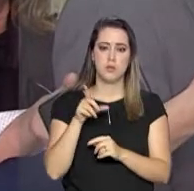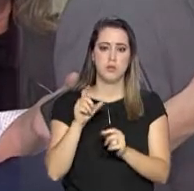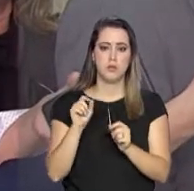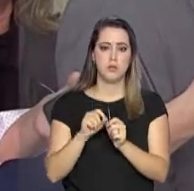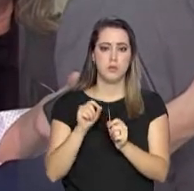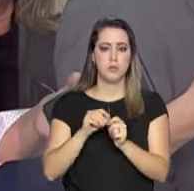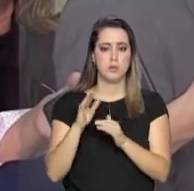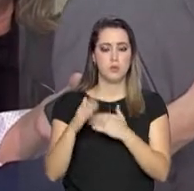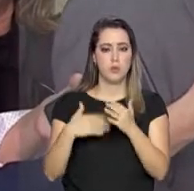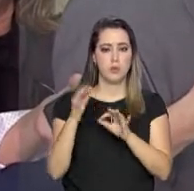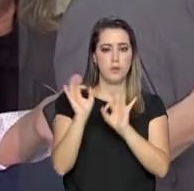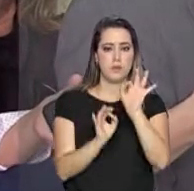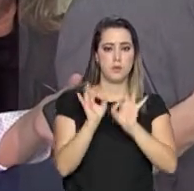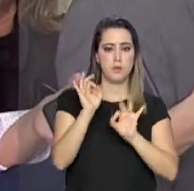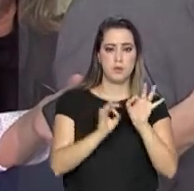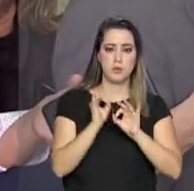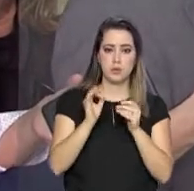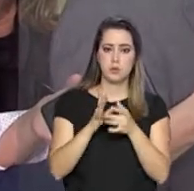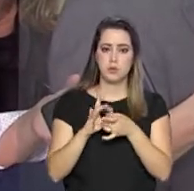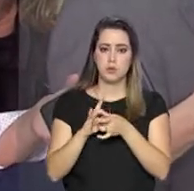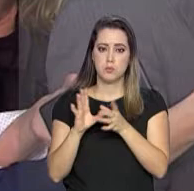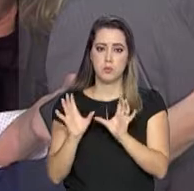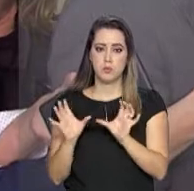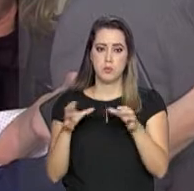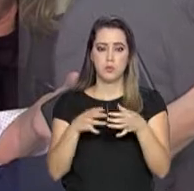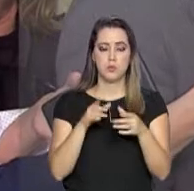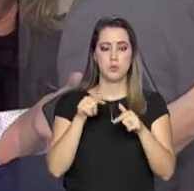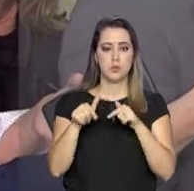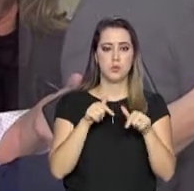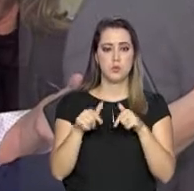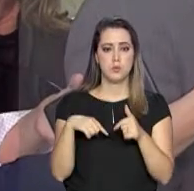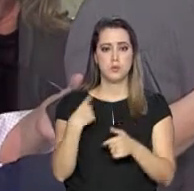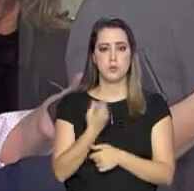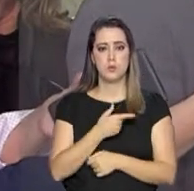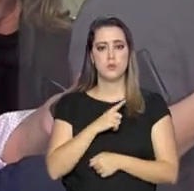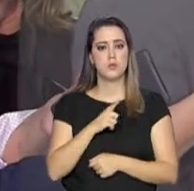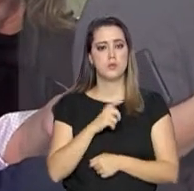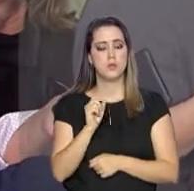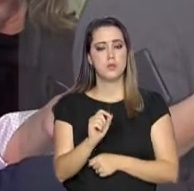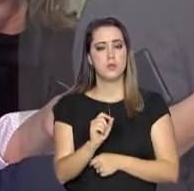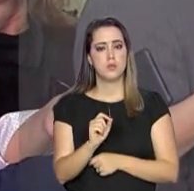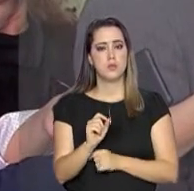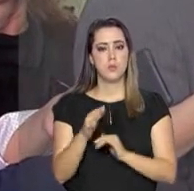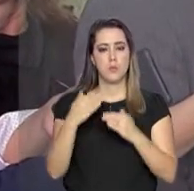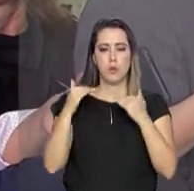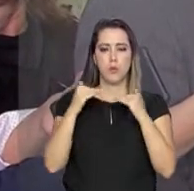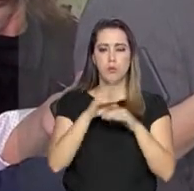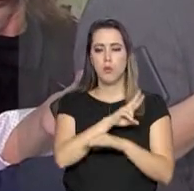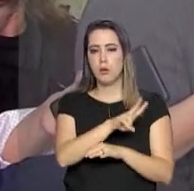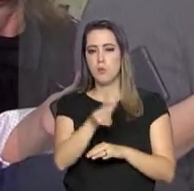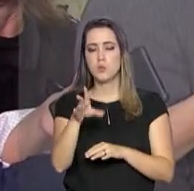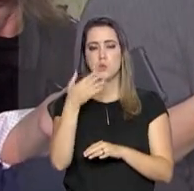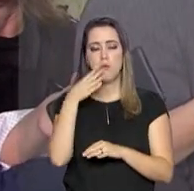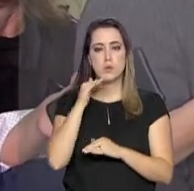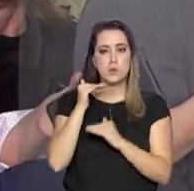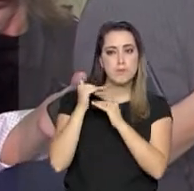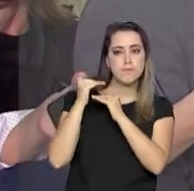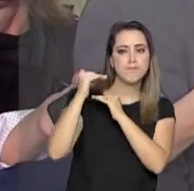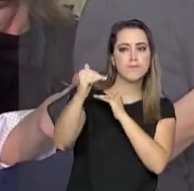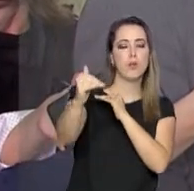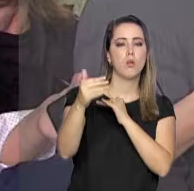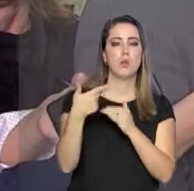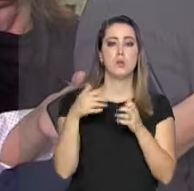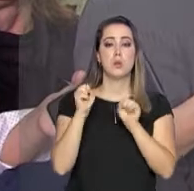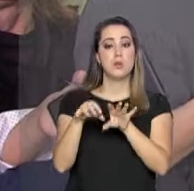ser planejado e deliberado por um grupo de trabalho nós teremos um novo horizonte para que a formação